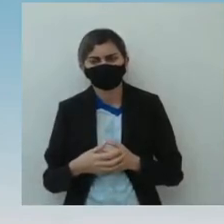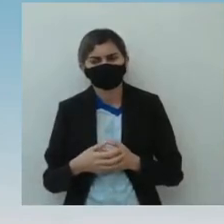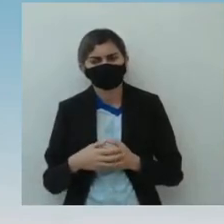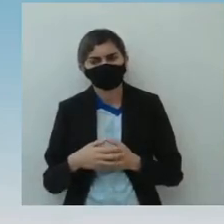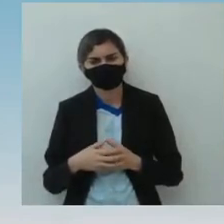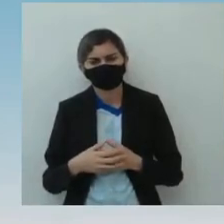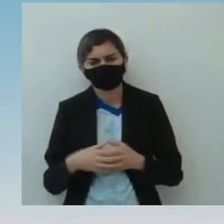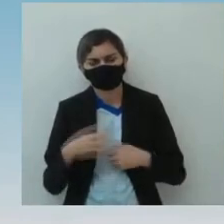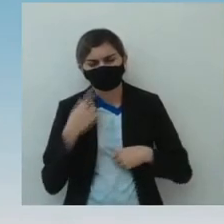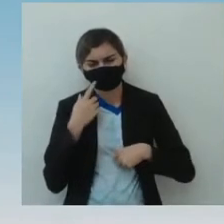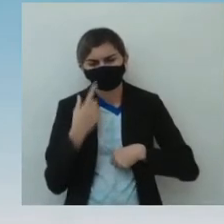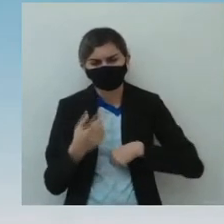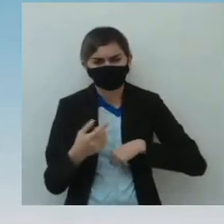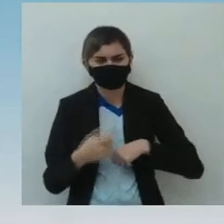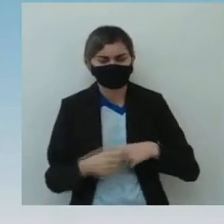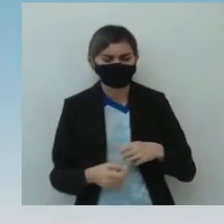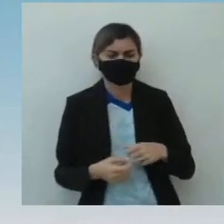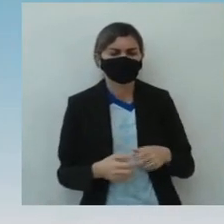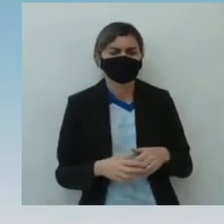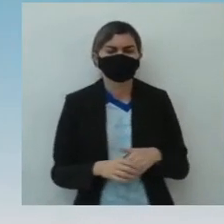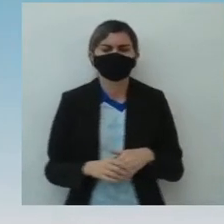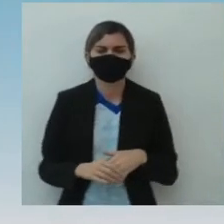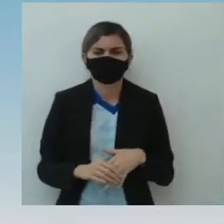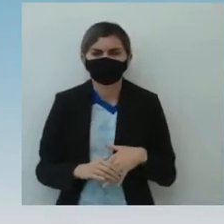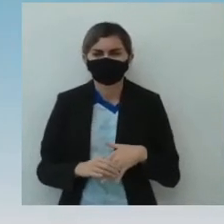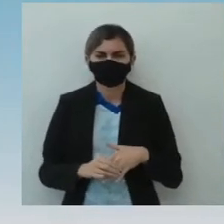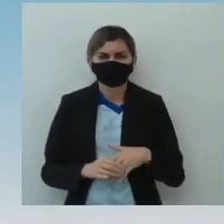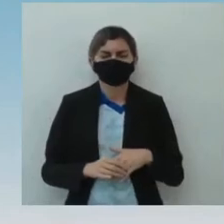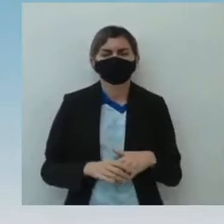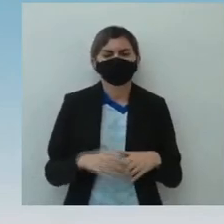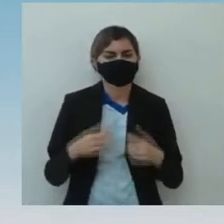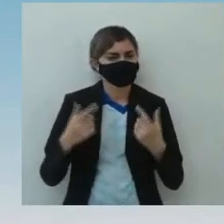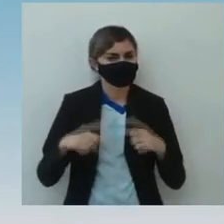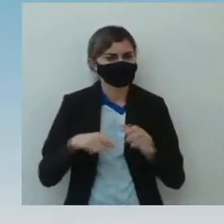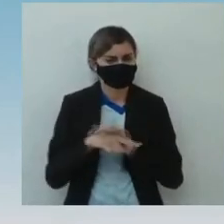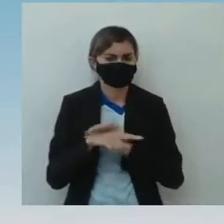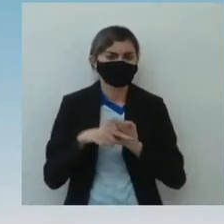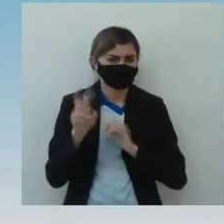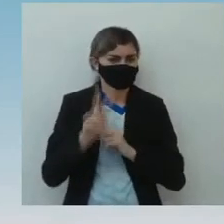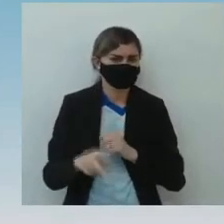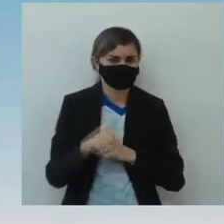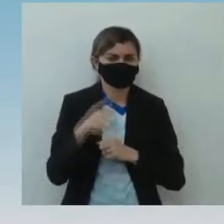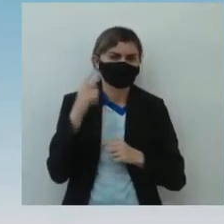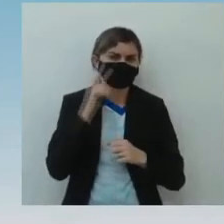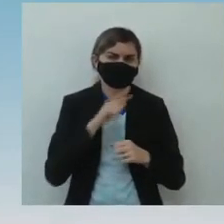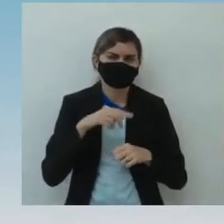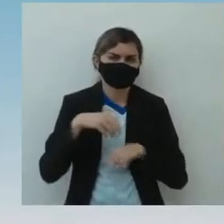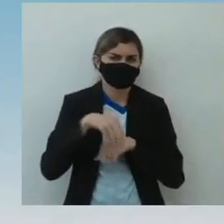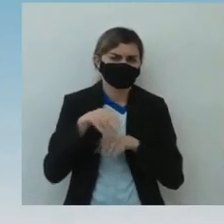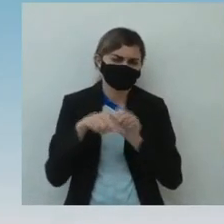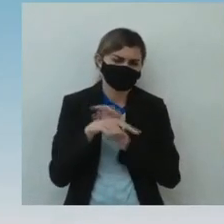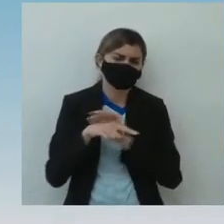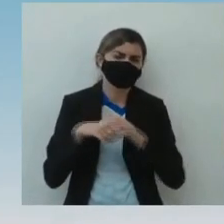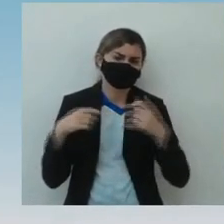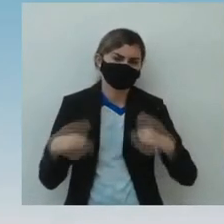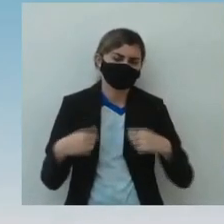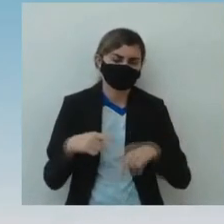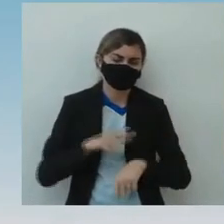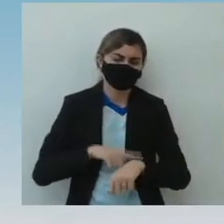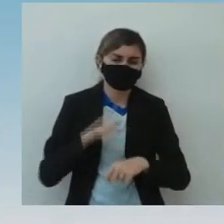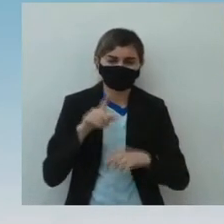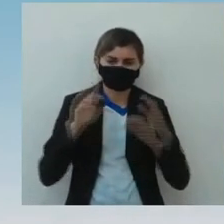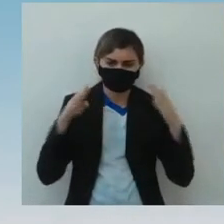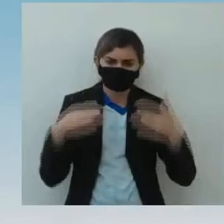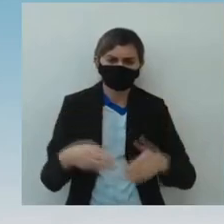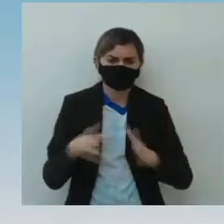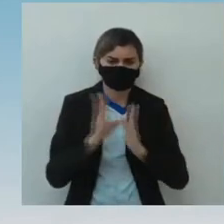estanque o poucos o andamento a ao Speed uma vez que você conduziu a pesquisa necessária é hora de você